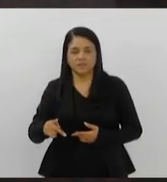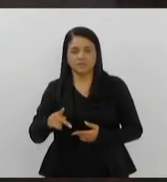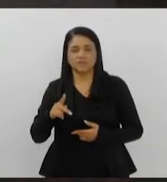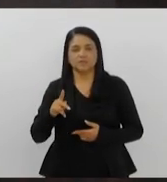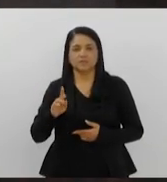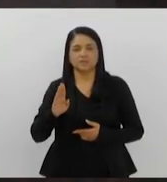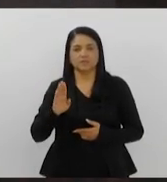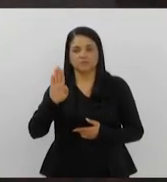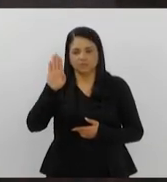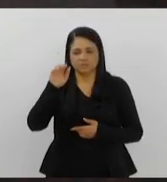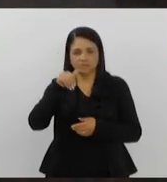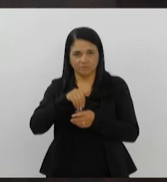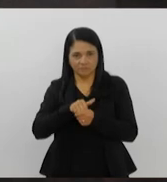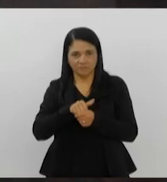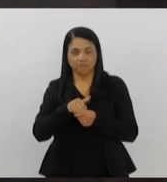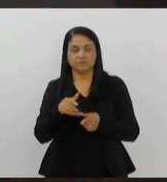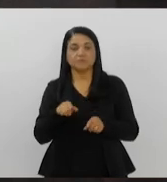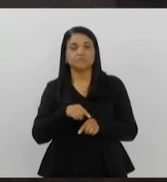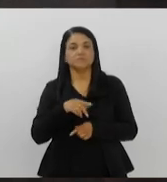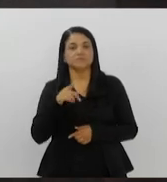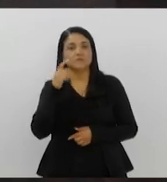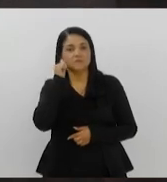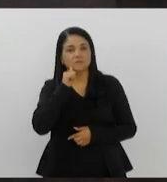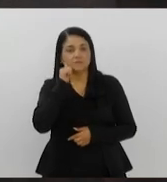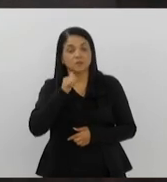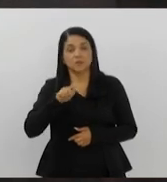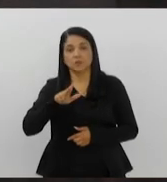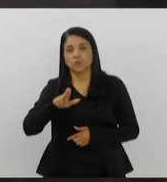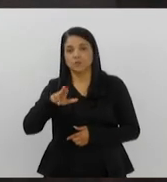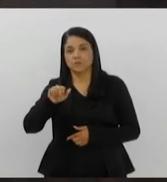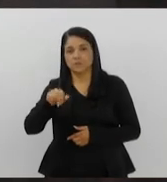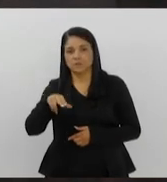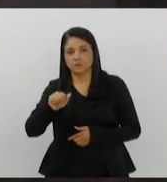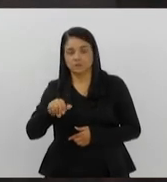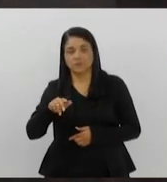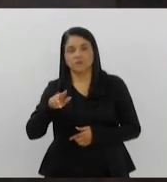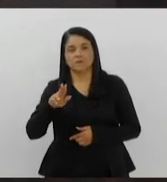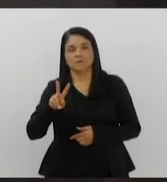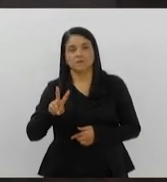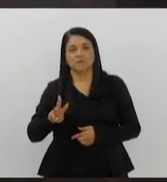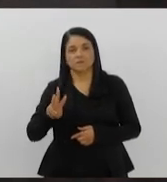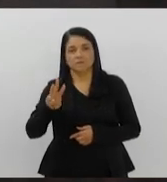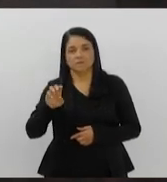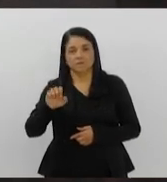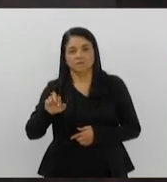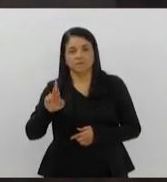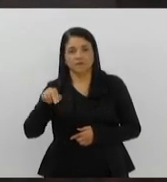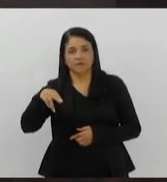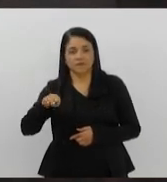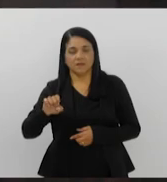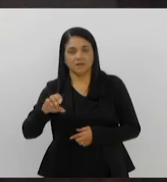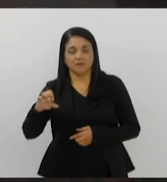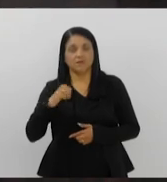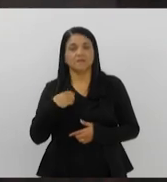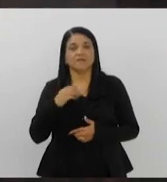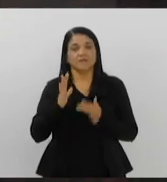Eleitoral da senhora Luciana Verneque namorada e noiva do